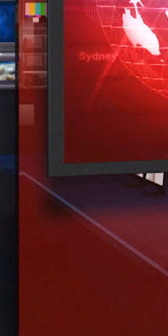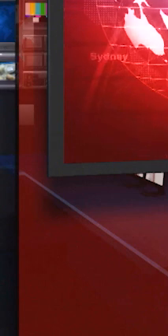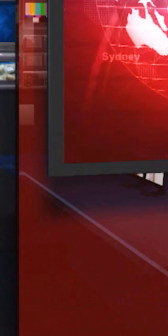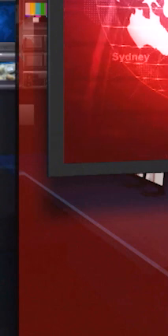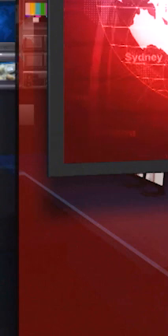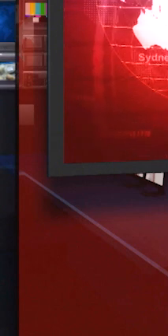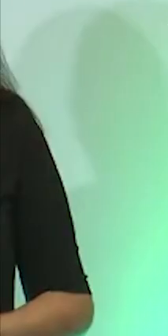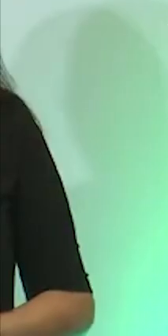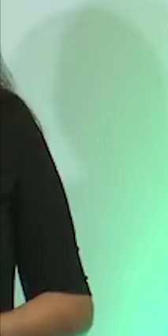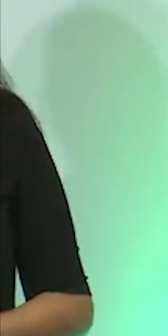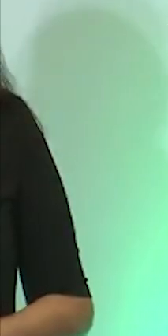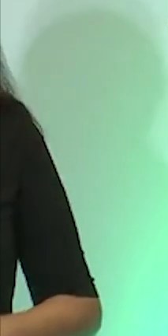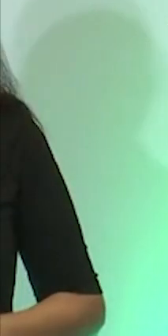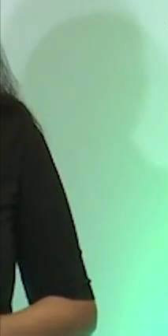dívida.